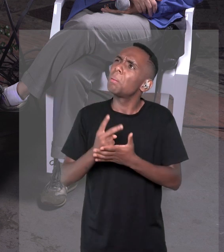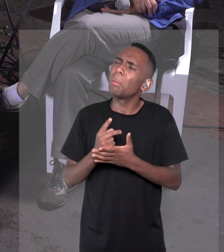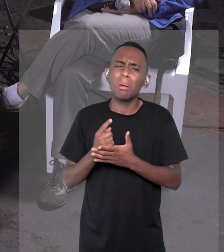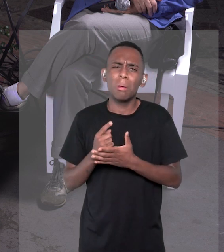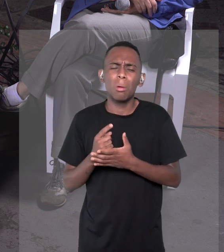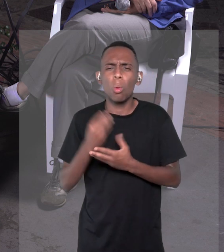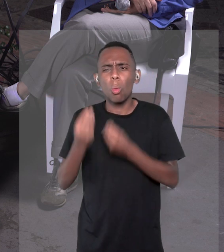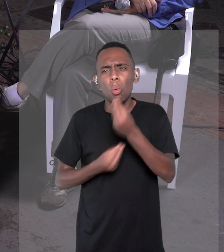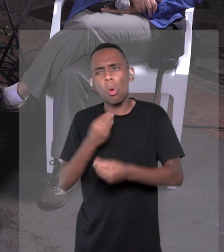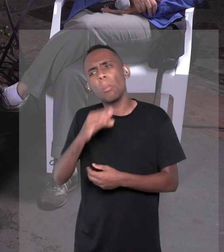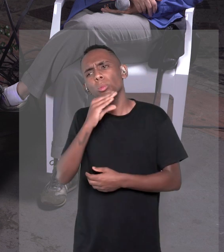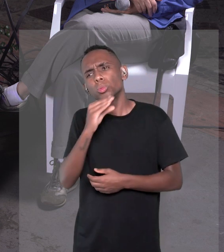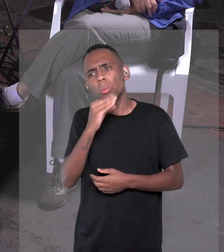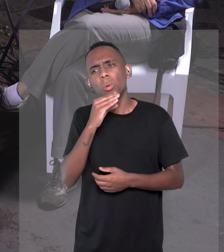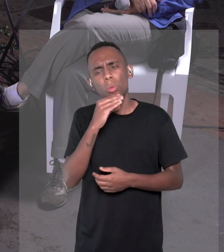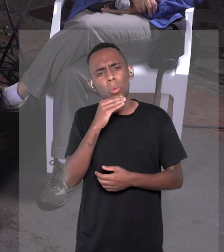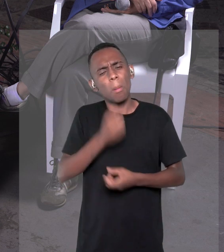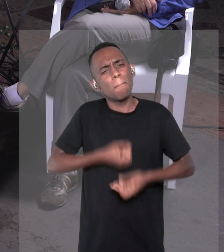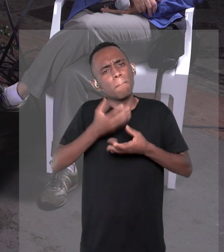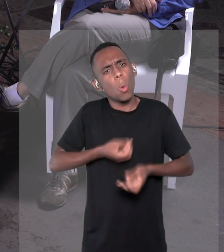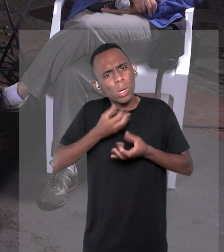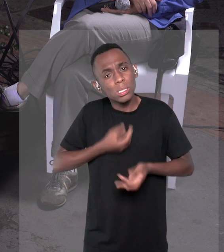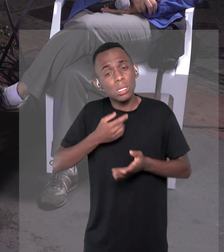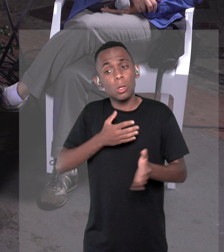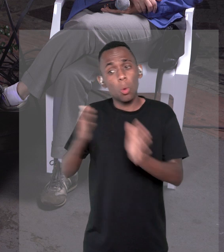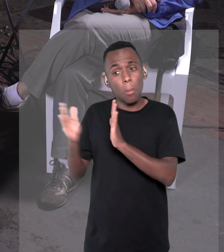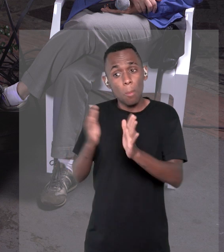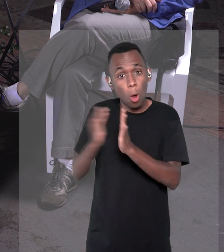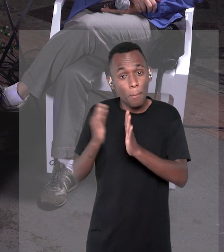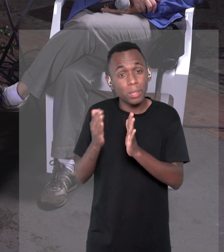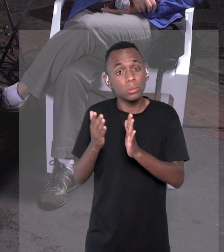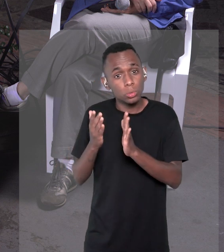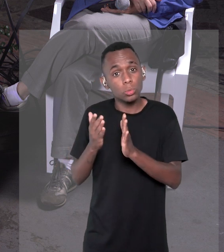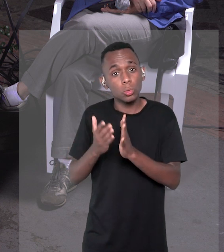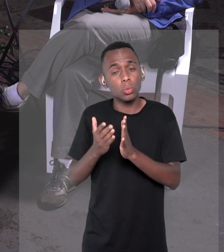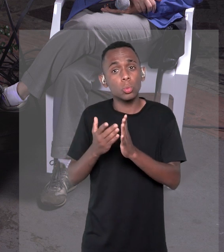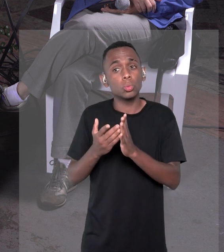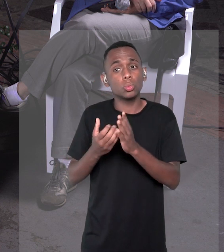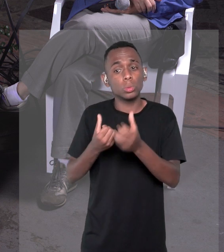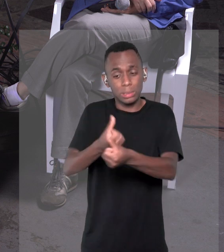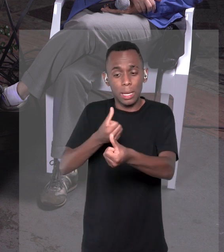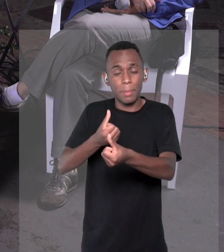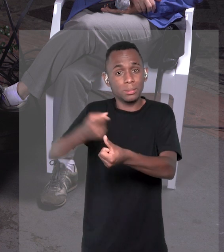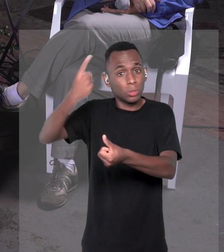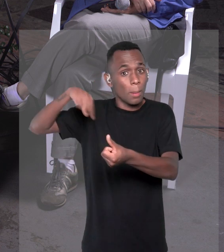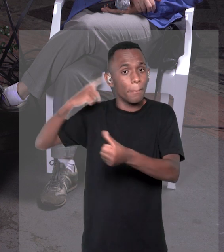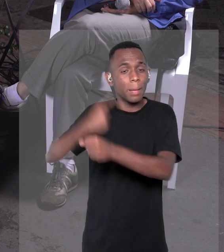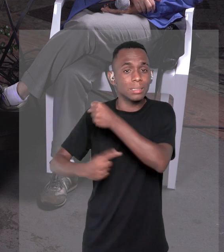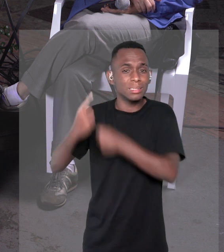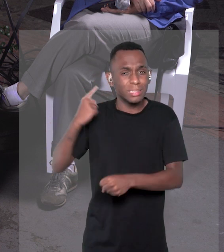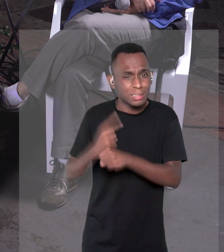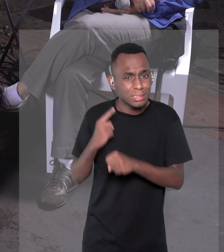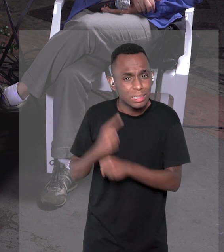As leis não bastam, os lírios não nascem das leis. E ele diz, meu nome é tumulto, e escreve-se na pedra. E eu